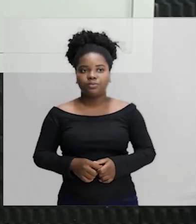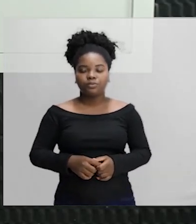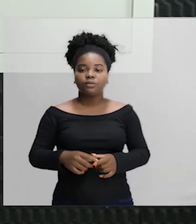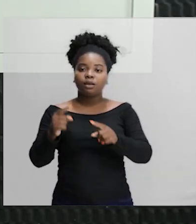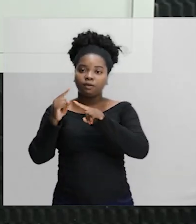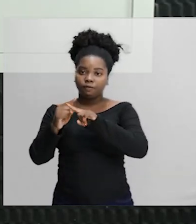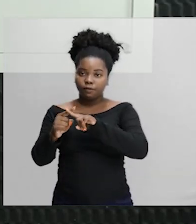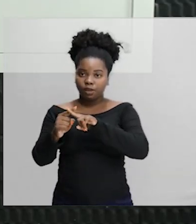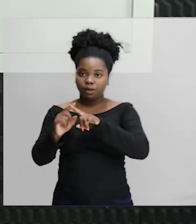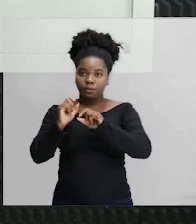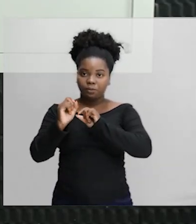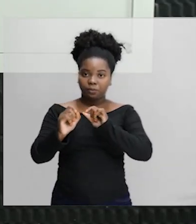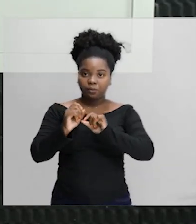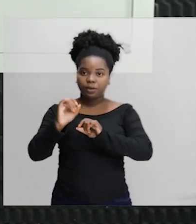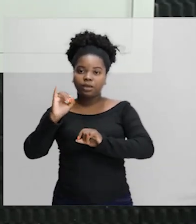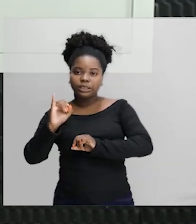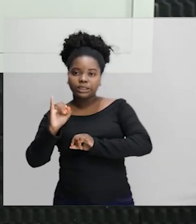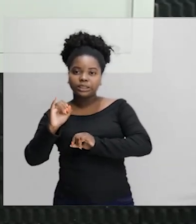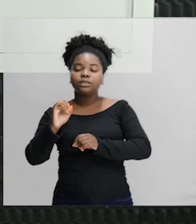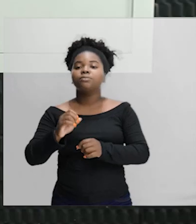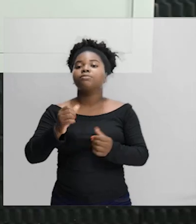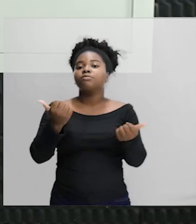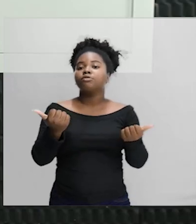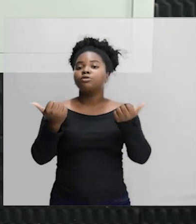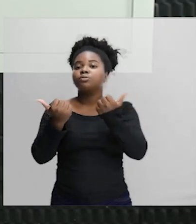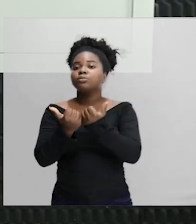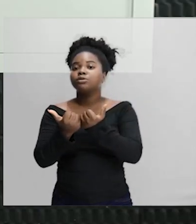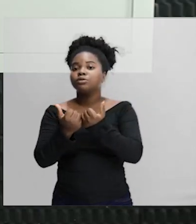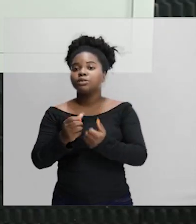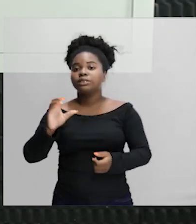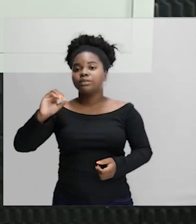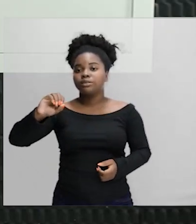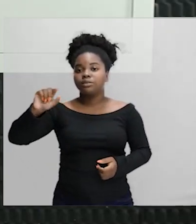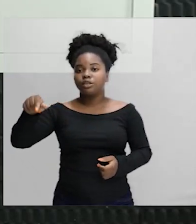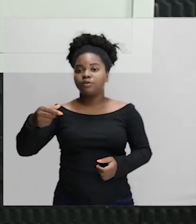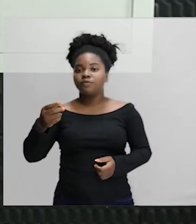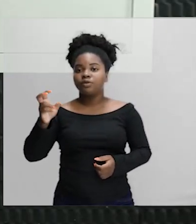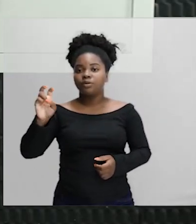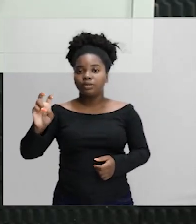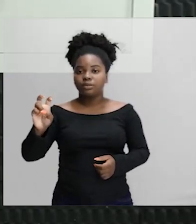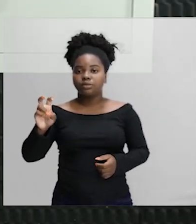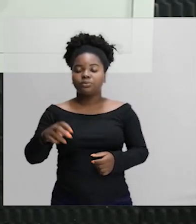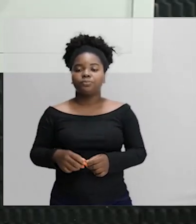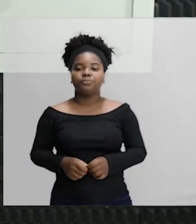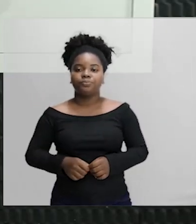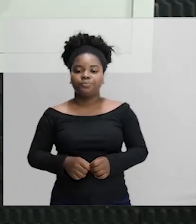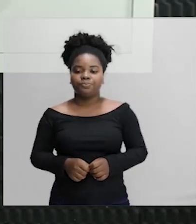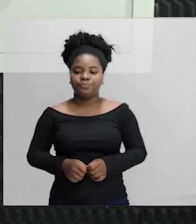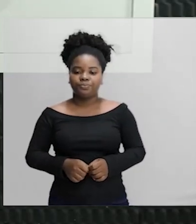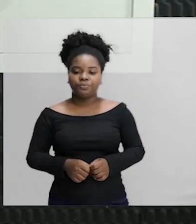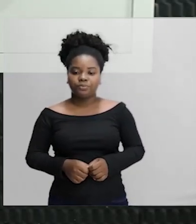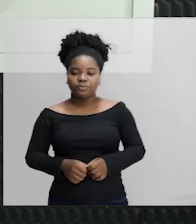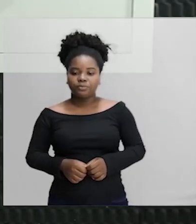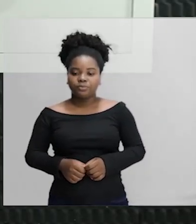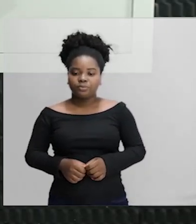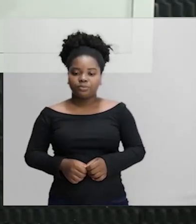0,25. Pronto. A corrente, gente, é 0,5 amperes. Está lá a informação,